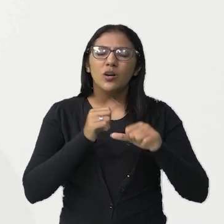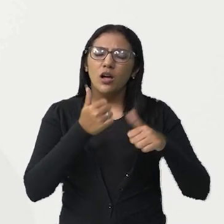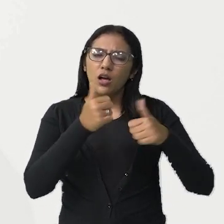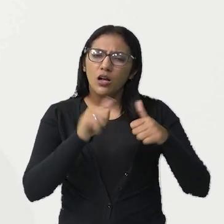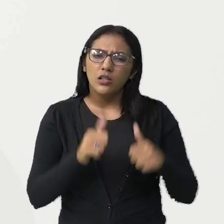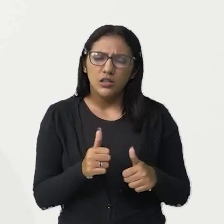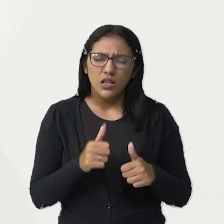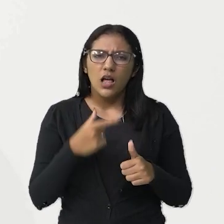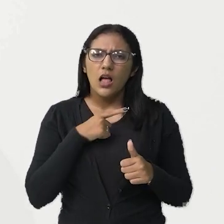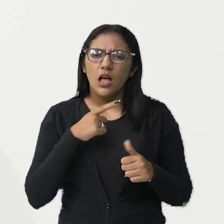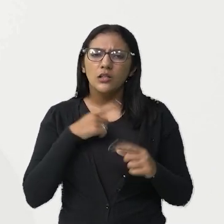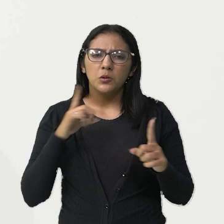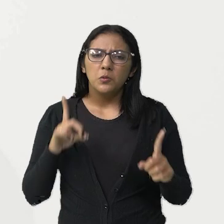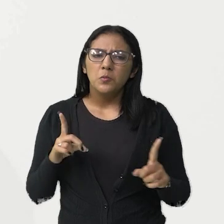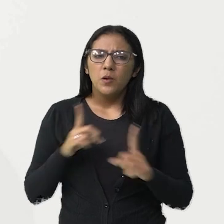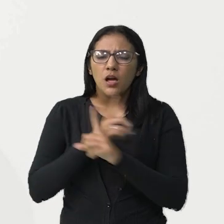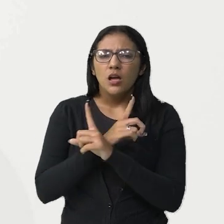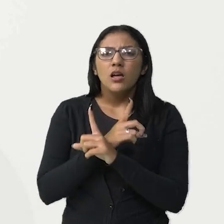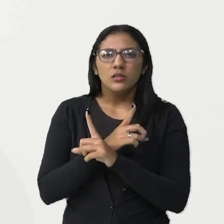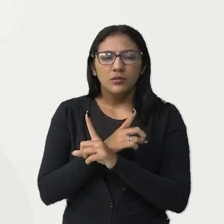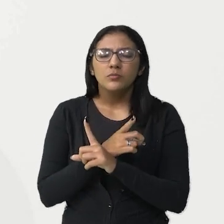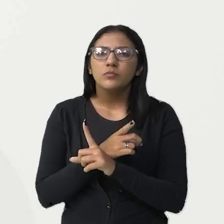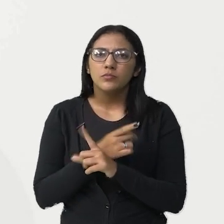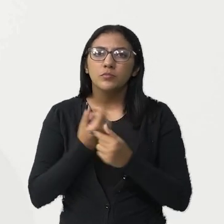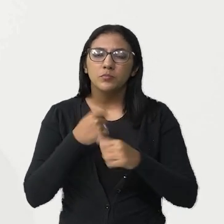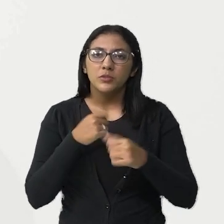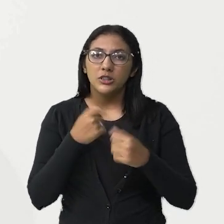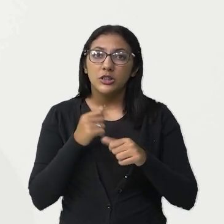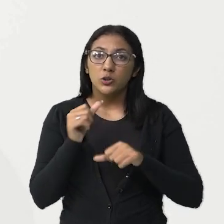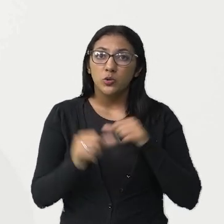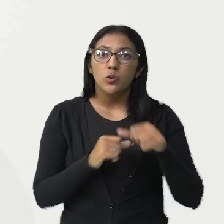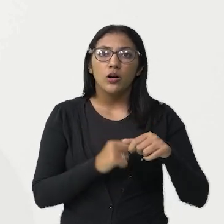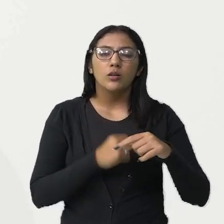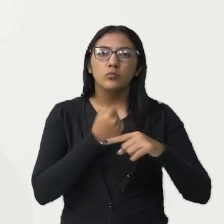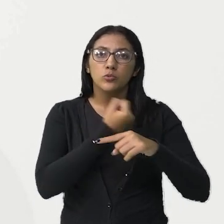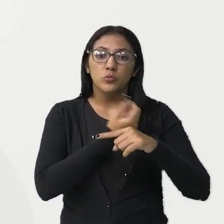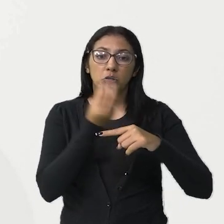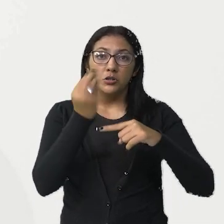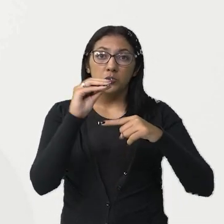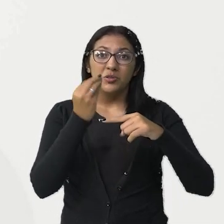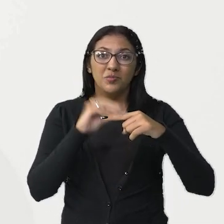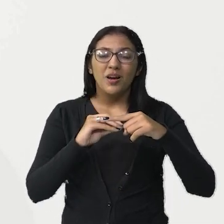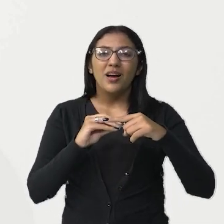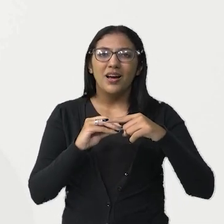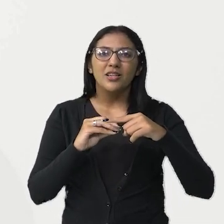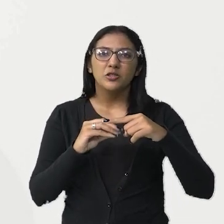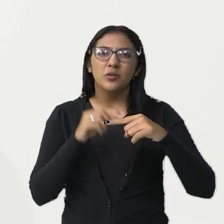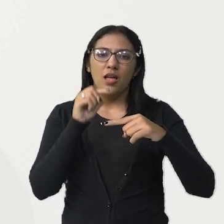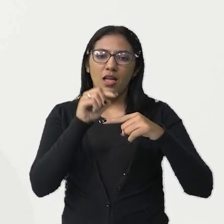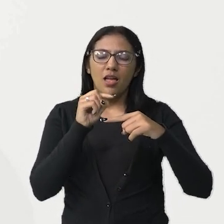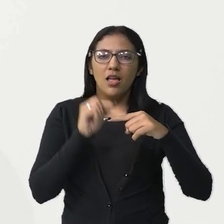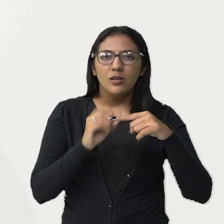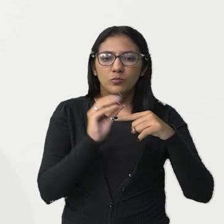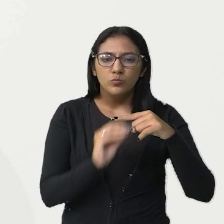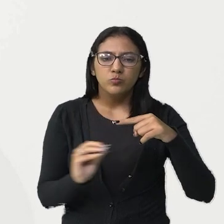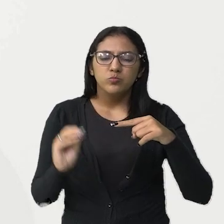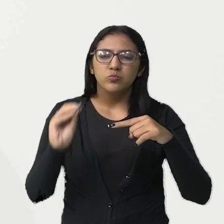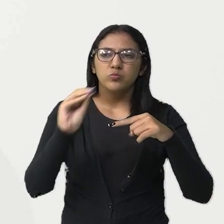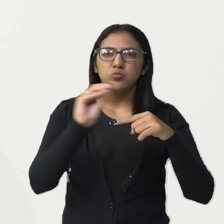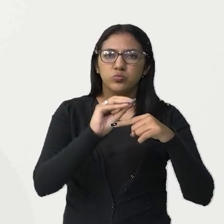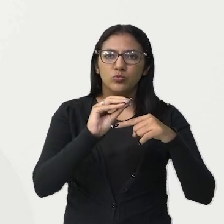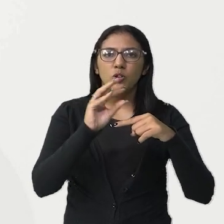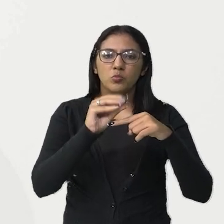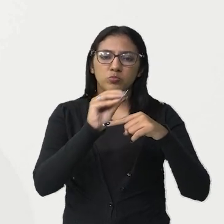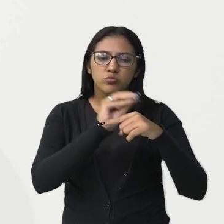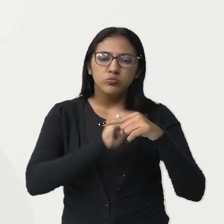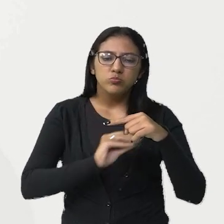concluir, então, que é inversamente proporcional, troca, né, numerador com denominador de uma das duas razões, de uma das duas frações,